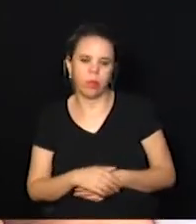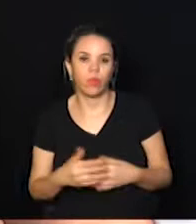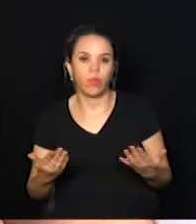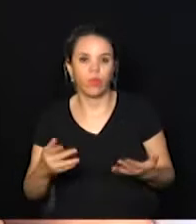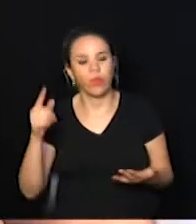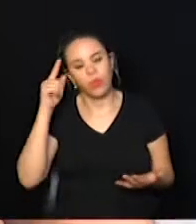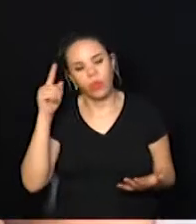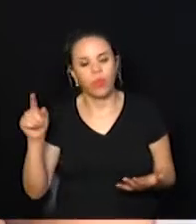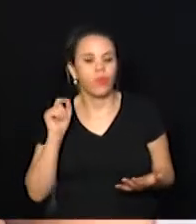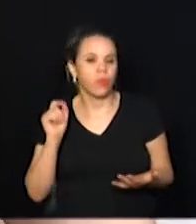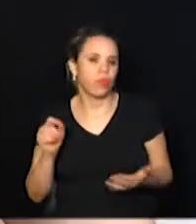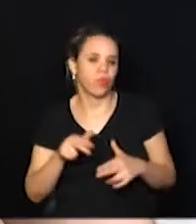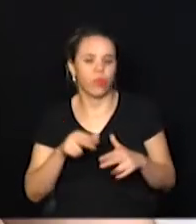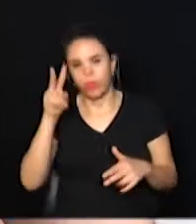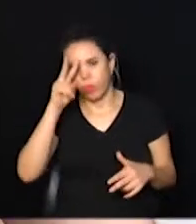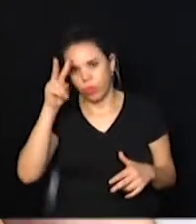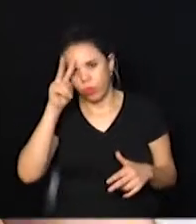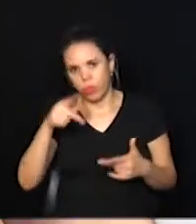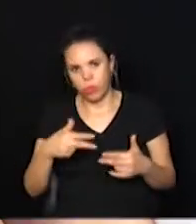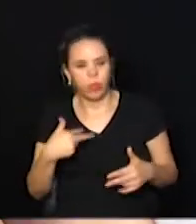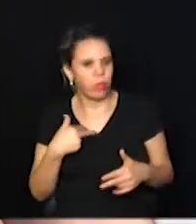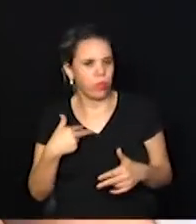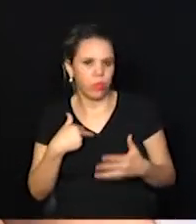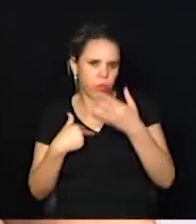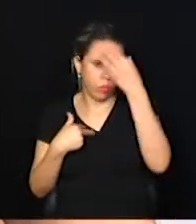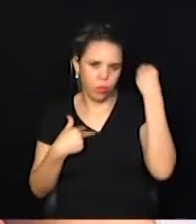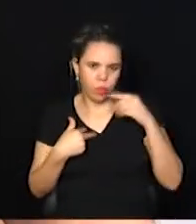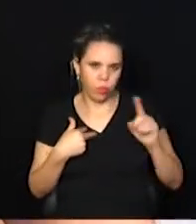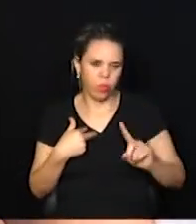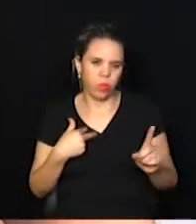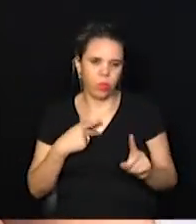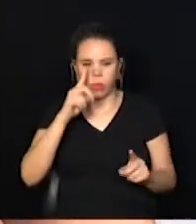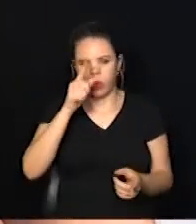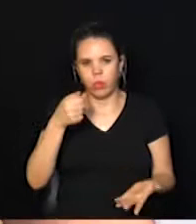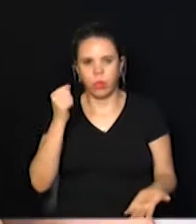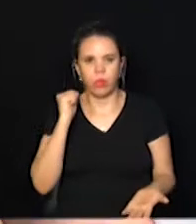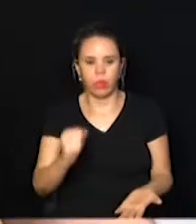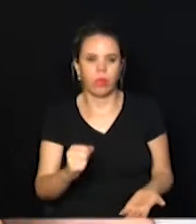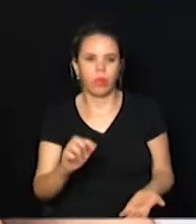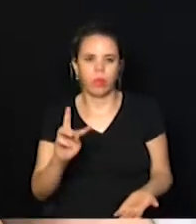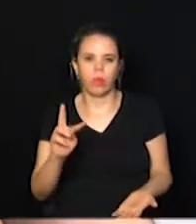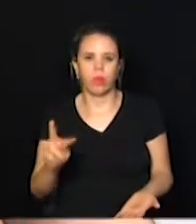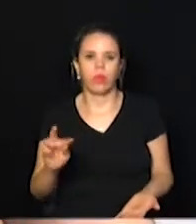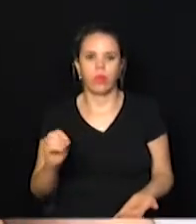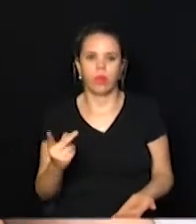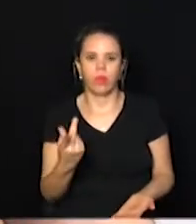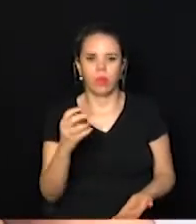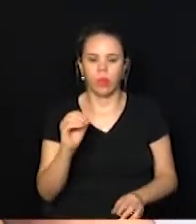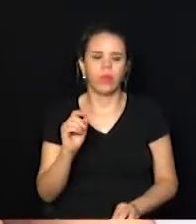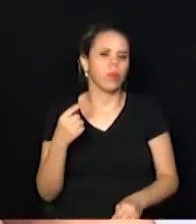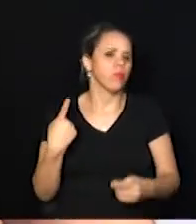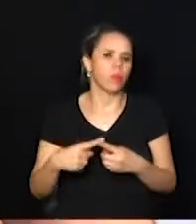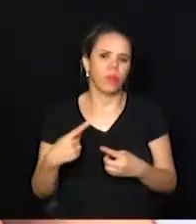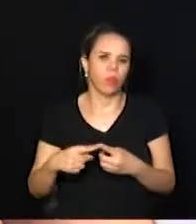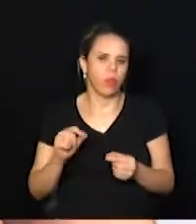para a gente justamente lembrar que tem coisa que a gente não pode esquecer. Quem mandou matar Toninho? Por que que isso foi feito? Por que